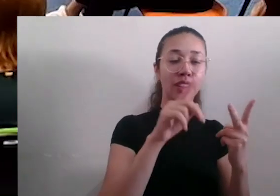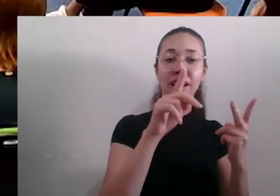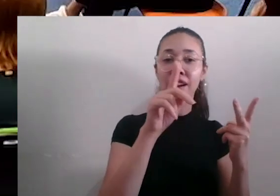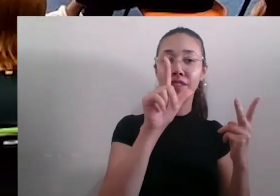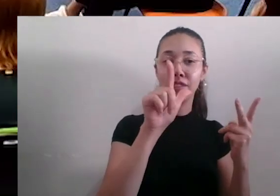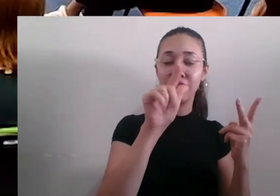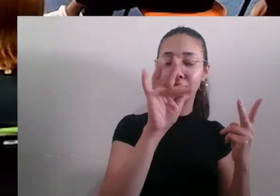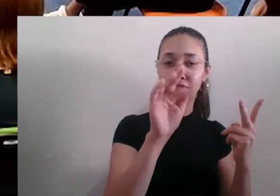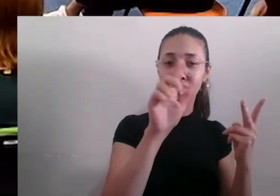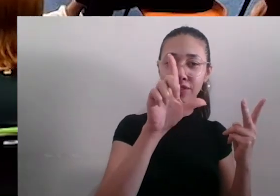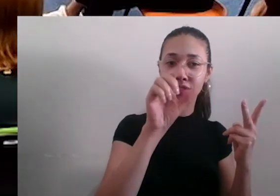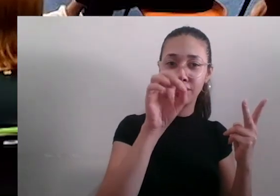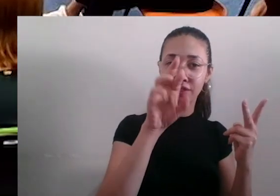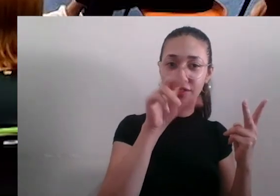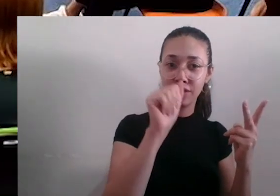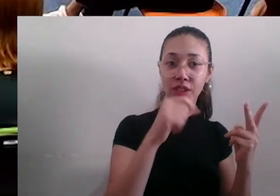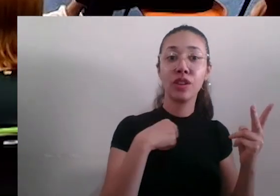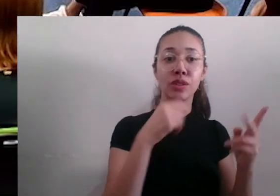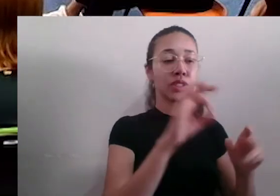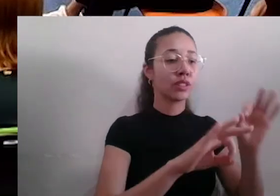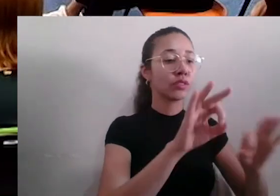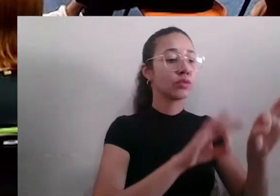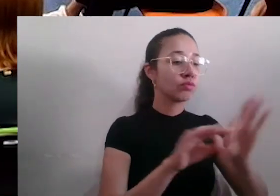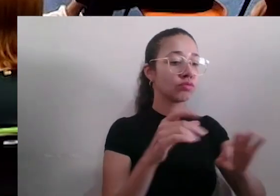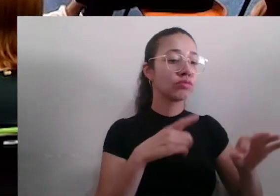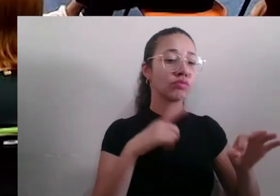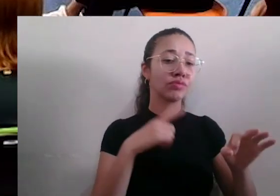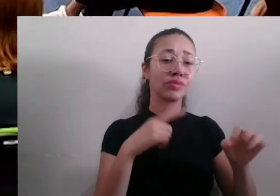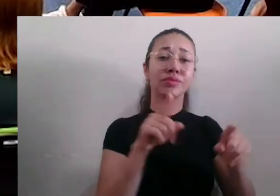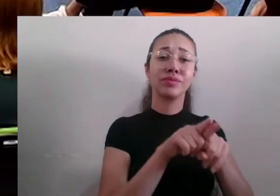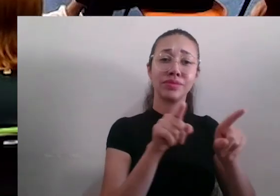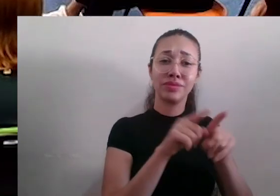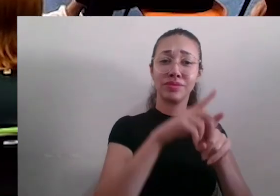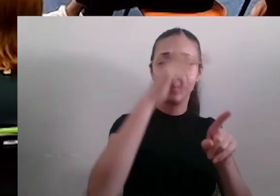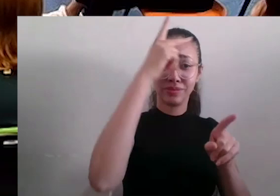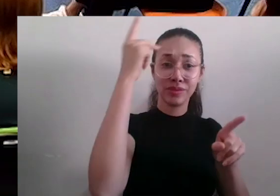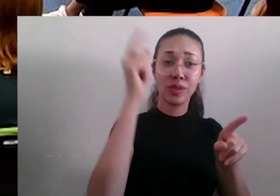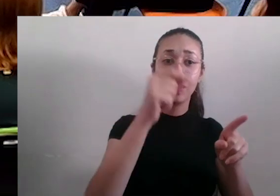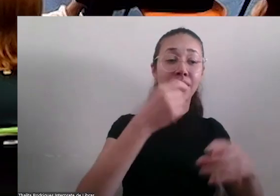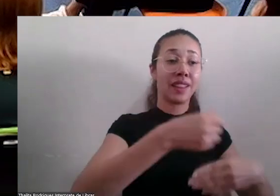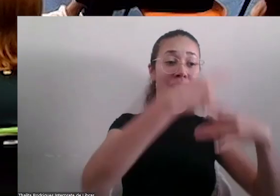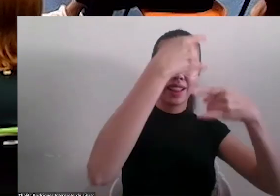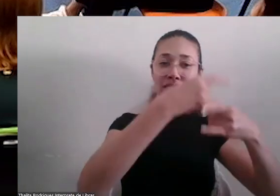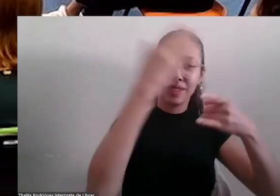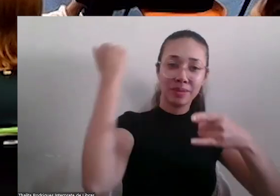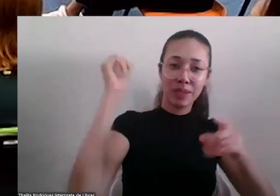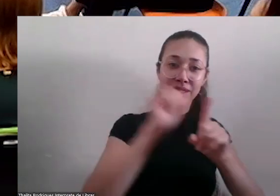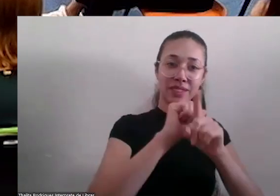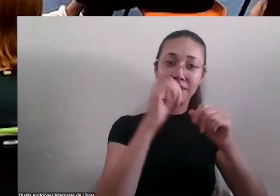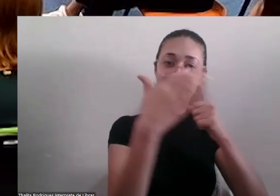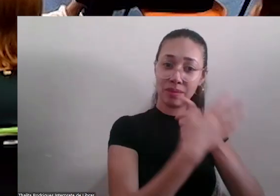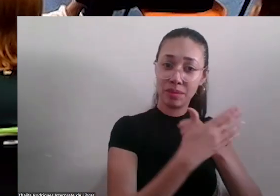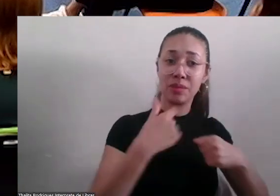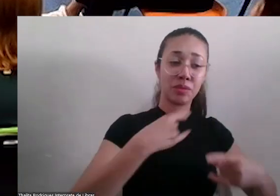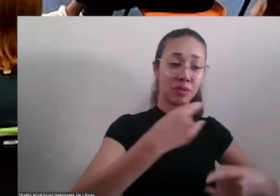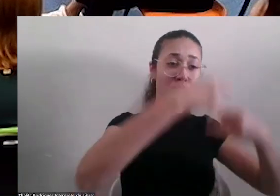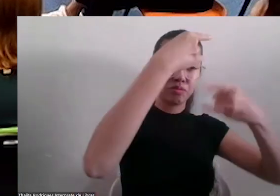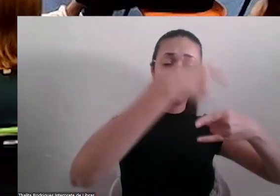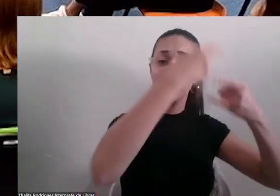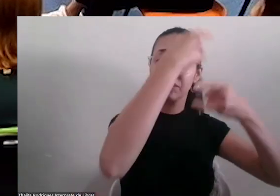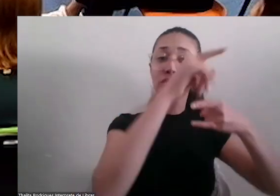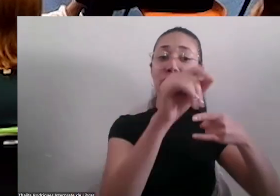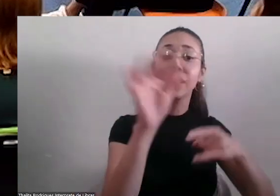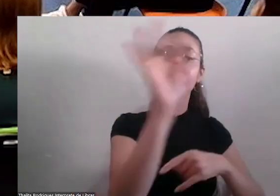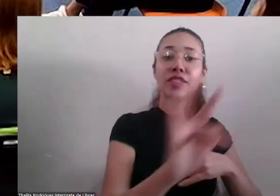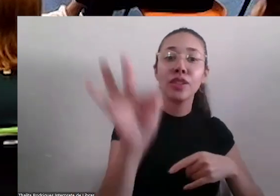direito de modo geral inclusive faculdad de direito eu perdi a conta da quantidade de lives durante a pandemia que eu fiz em Faculdade de Direito do Brasil inteiro assim